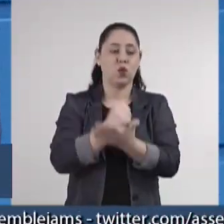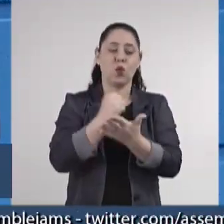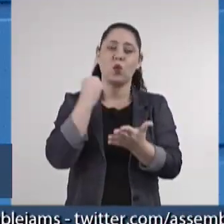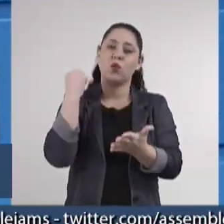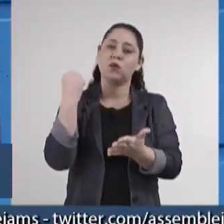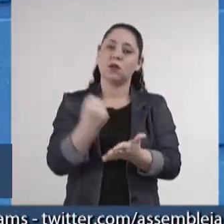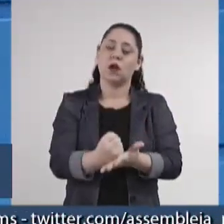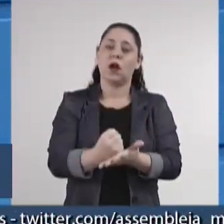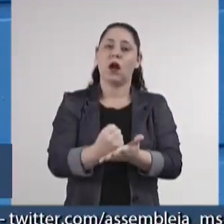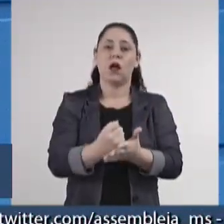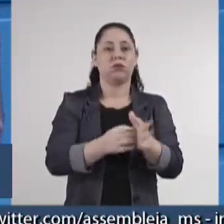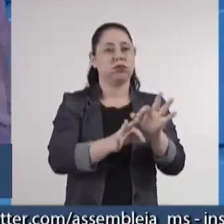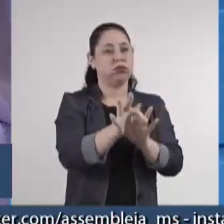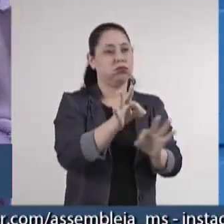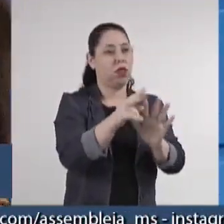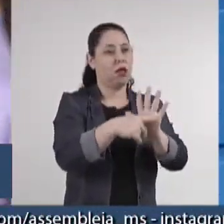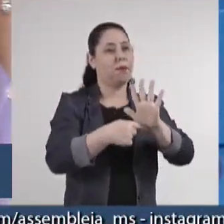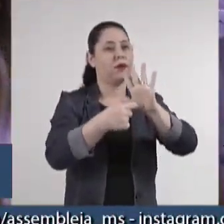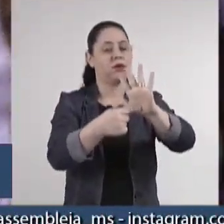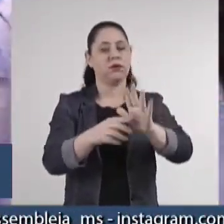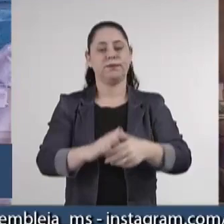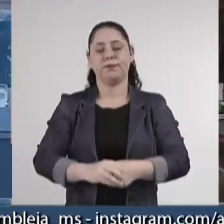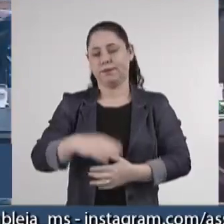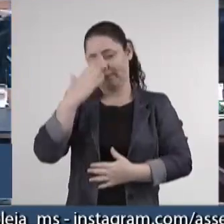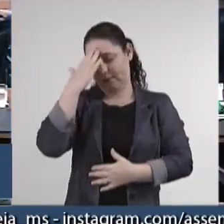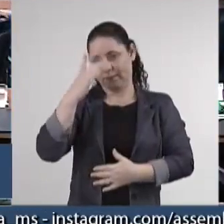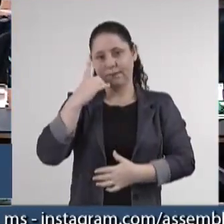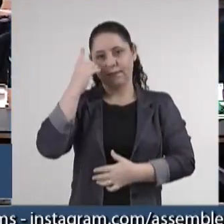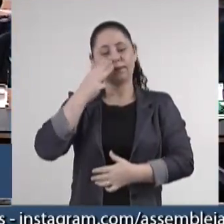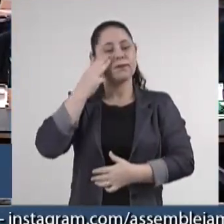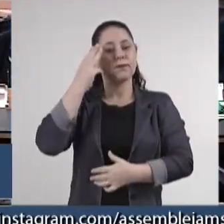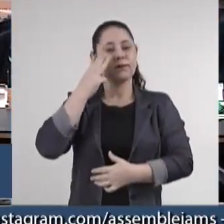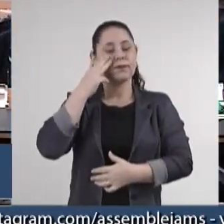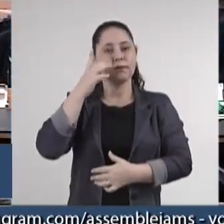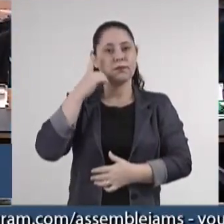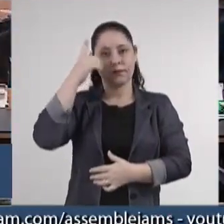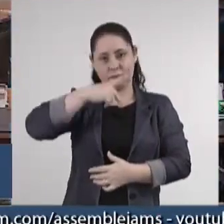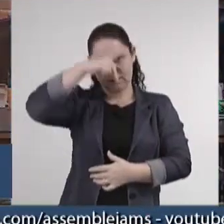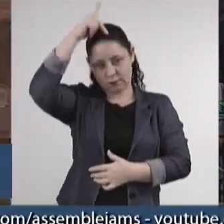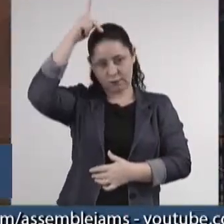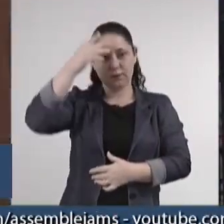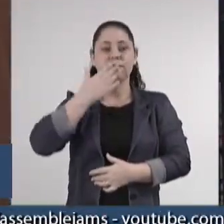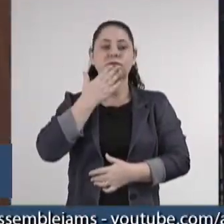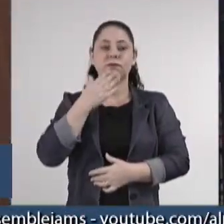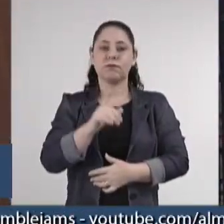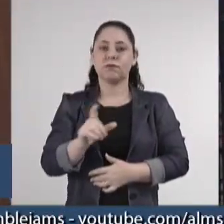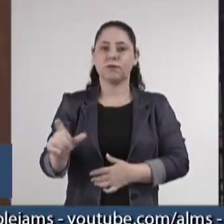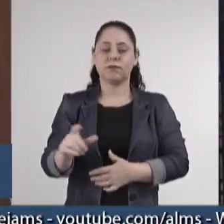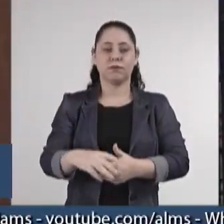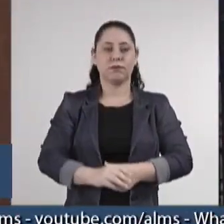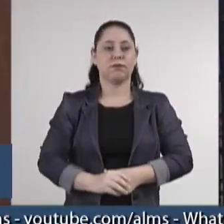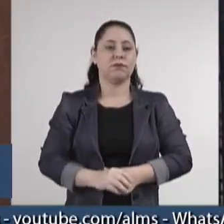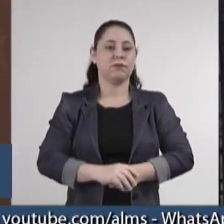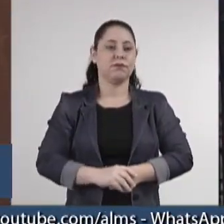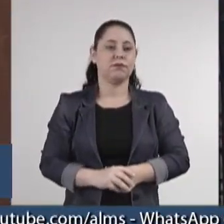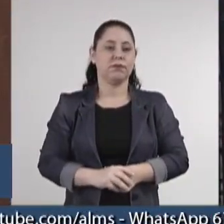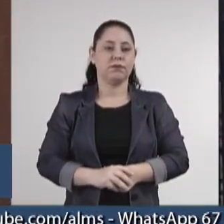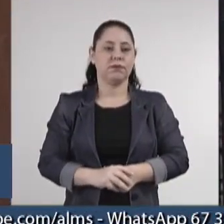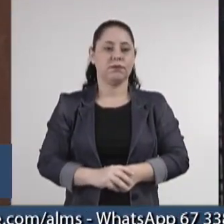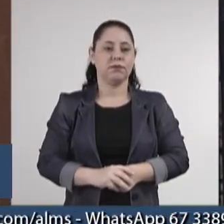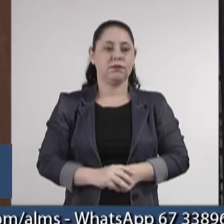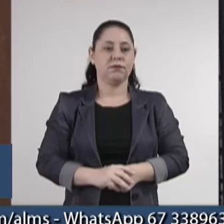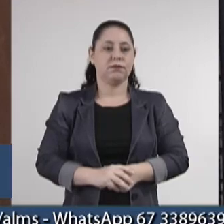né, que está se desenhando. Obrigado, deputada Mara. Deputado Paulo Corrêa solicitou o aparte.